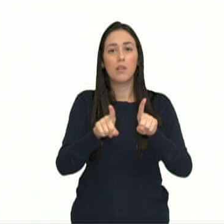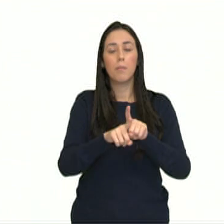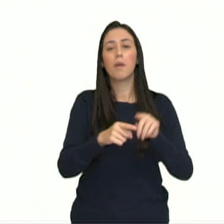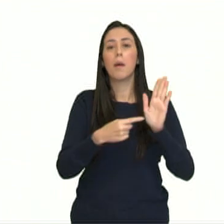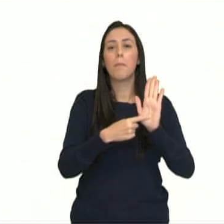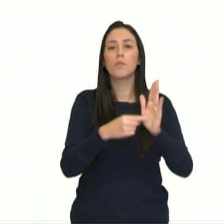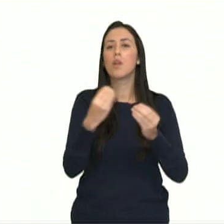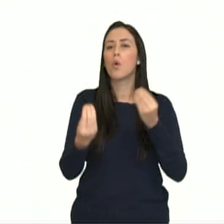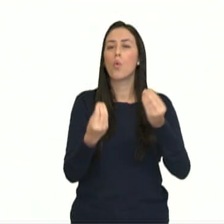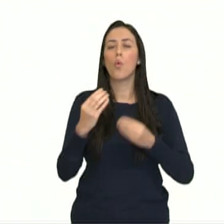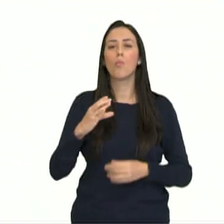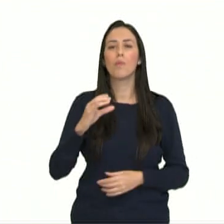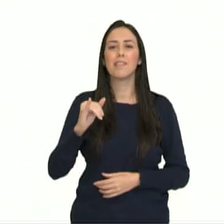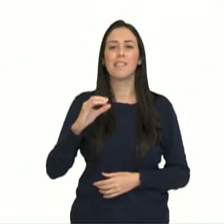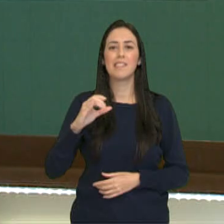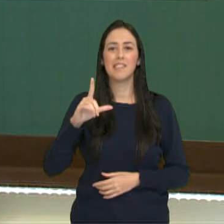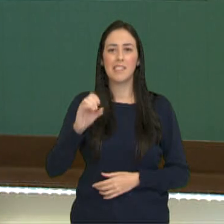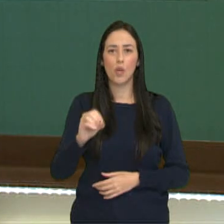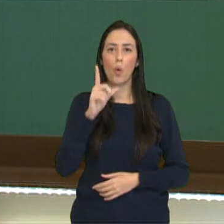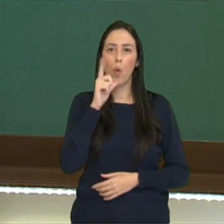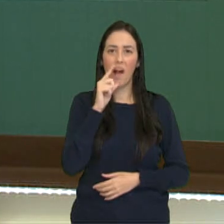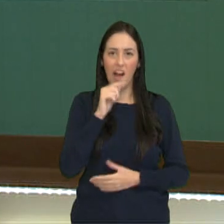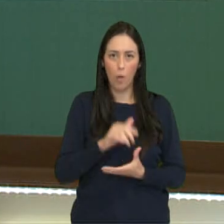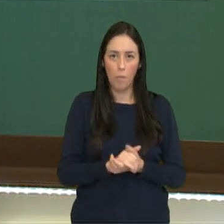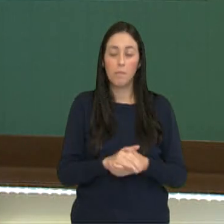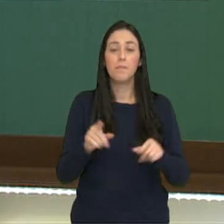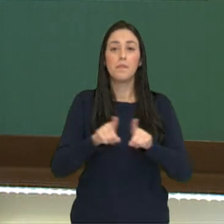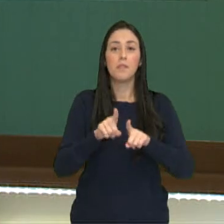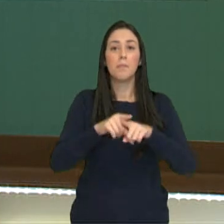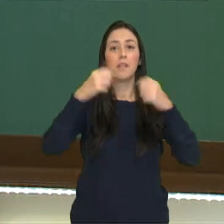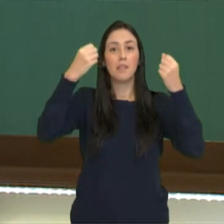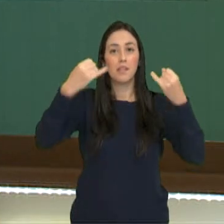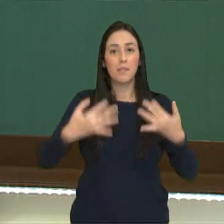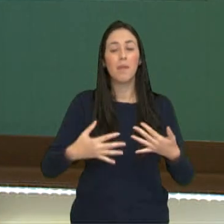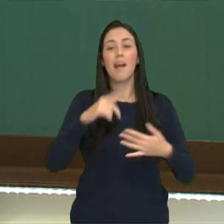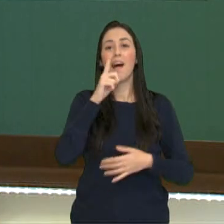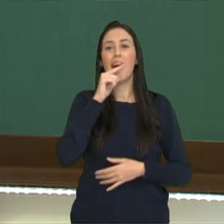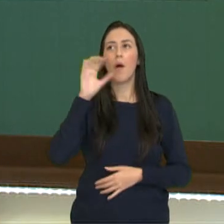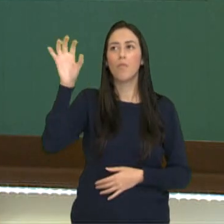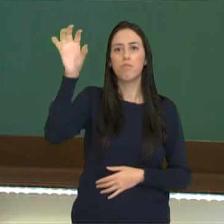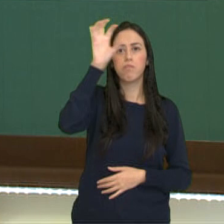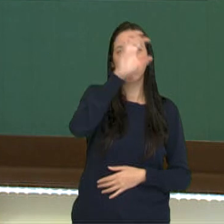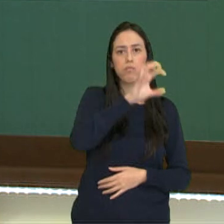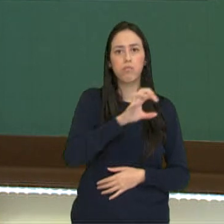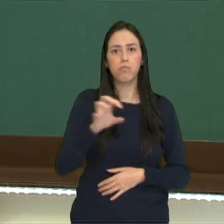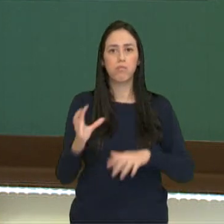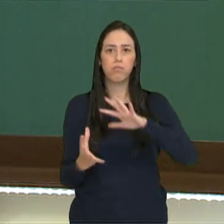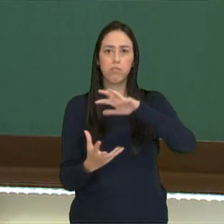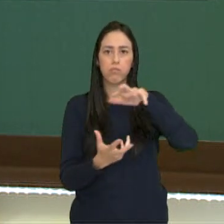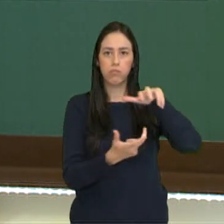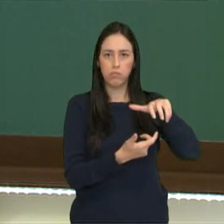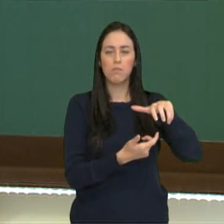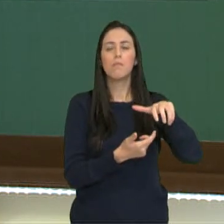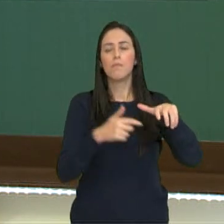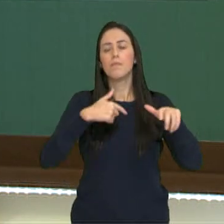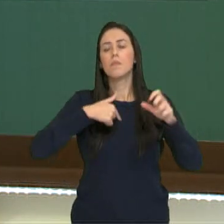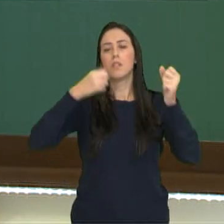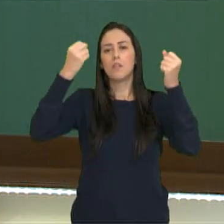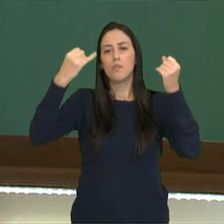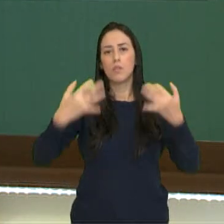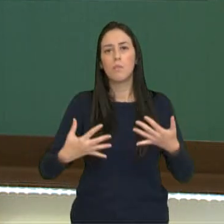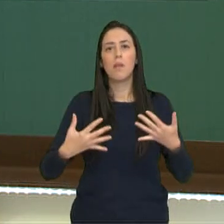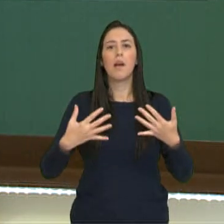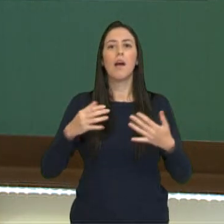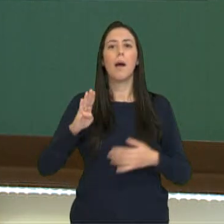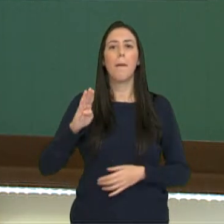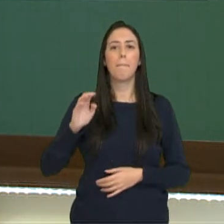ciclo hidrológico, além de falar sobre as águas que estão nos continentes. Então a gente vai falar um pouquinho sobre as